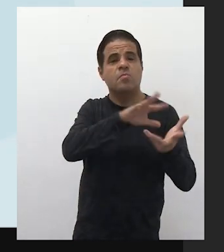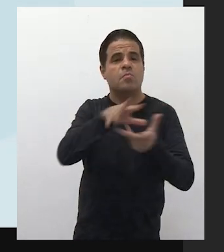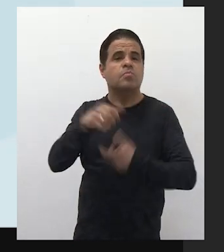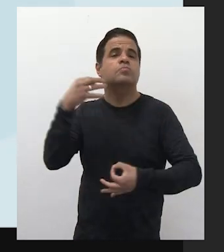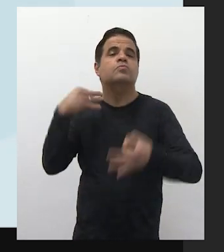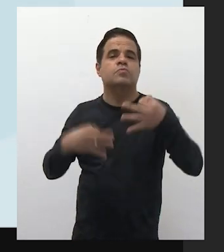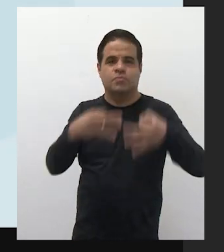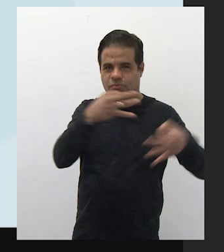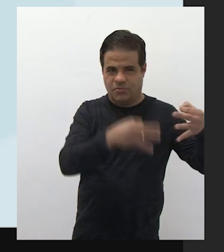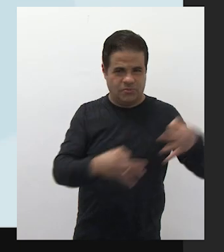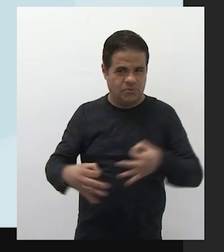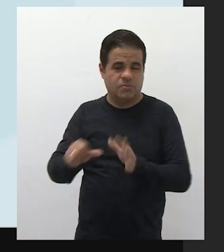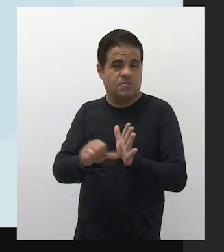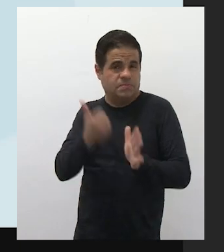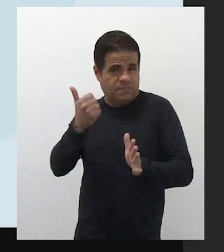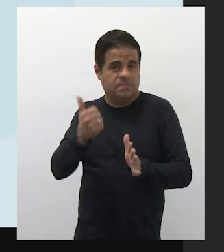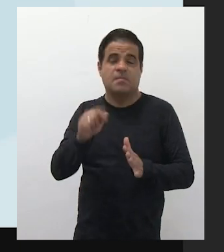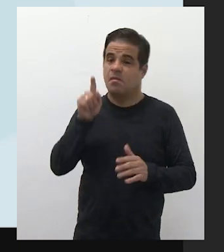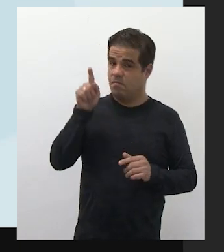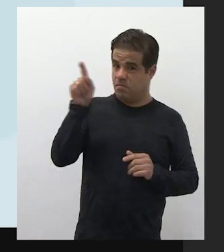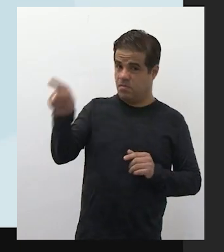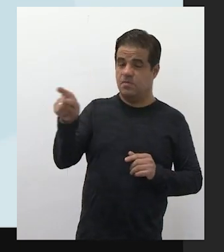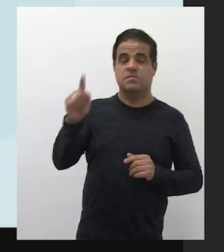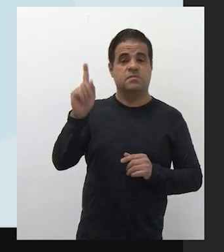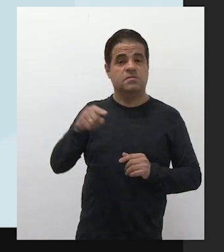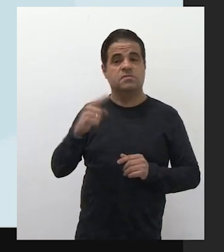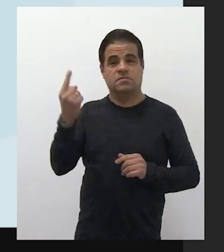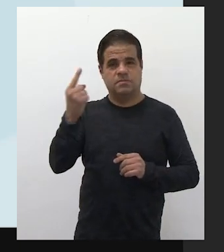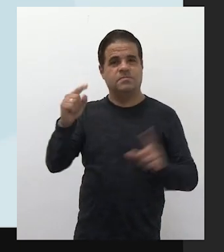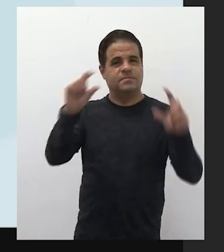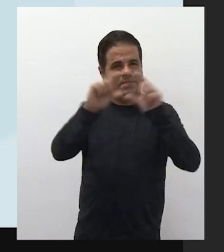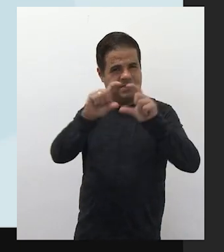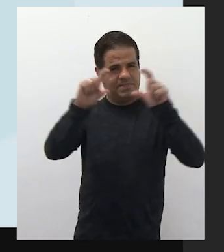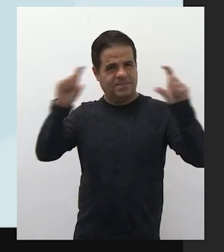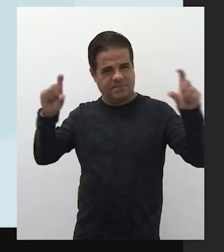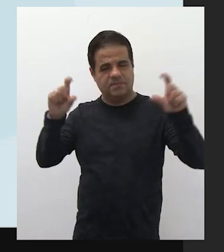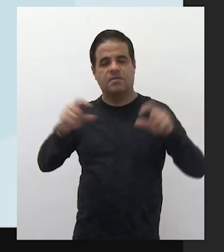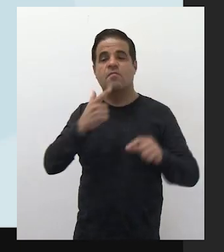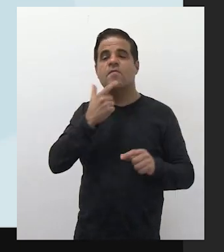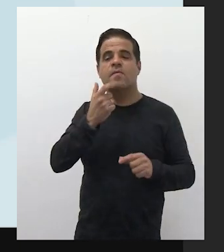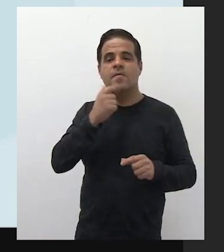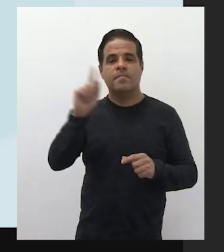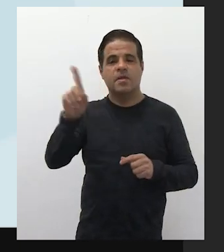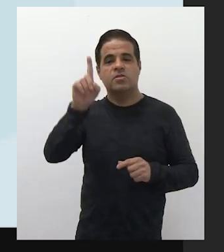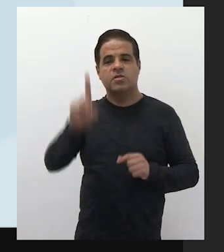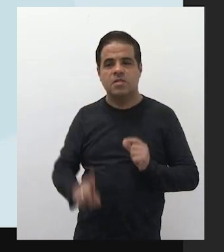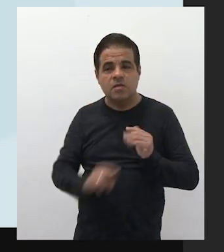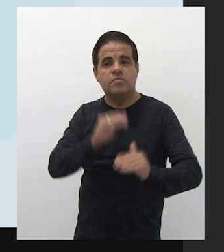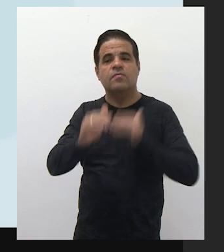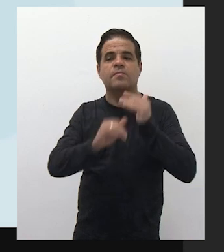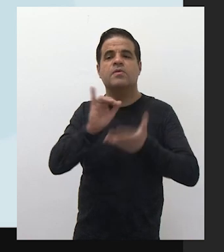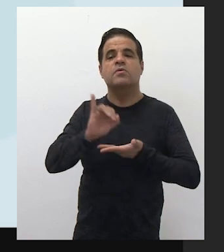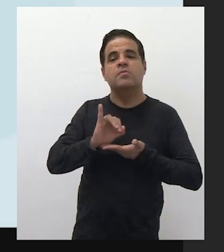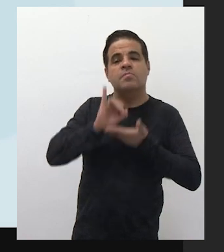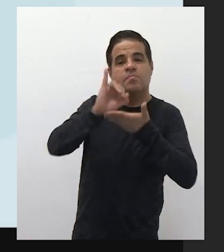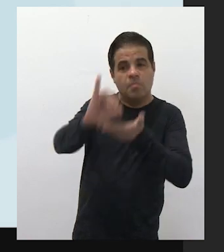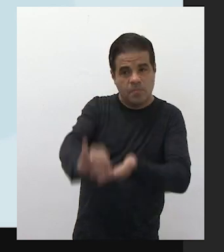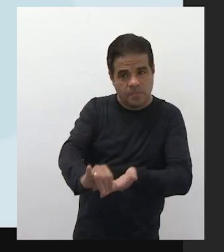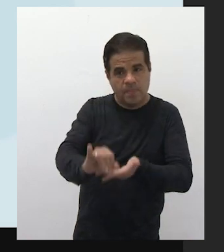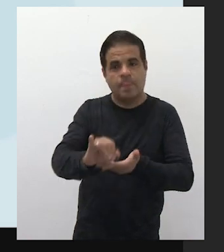jurídico. A primeira, essa aqui, que está no primeiro quadradinho, direito em desenvolvimento